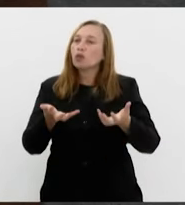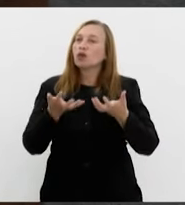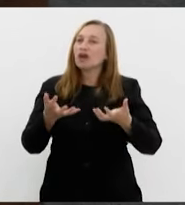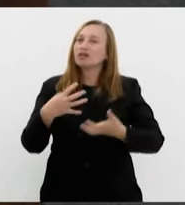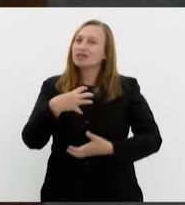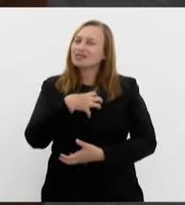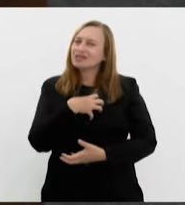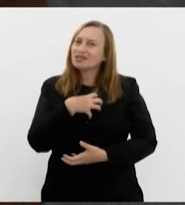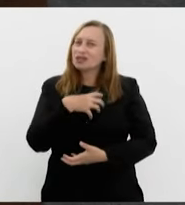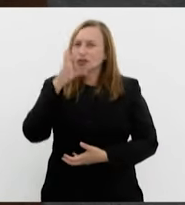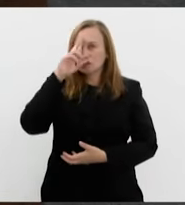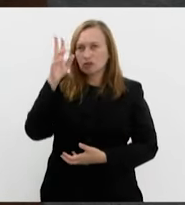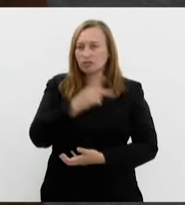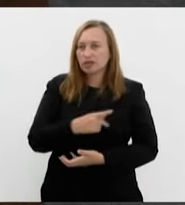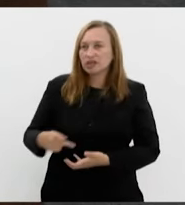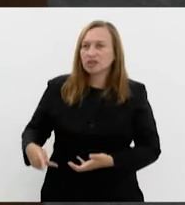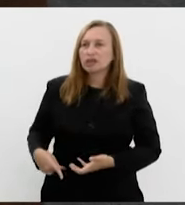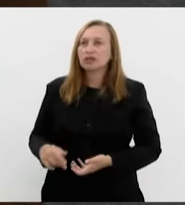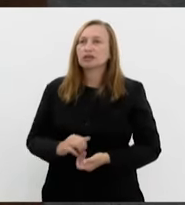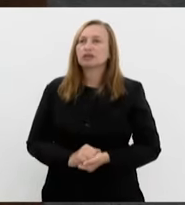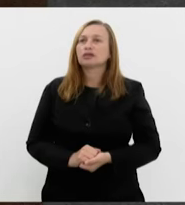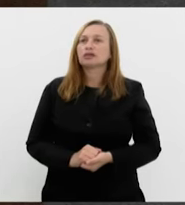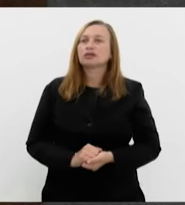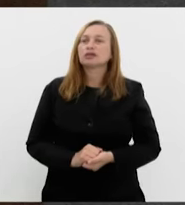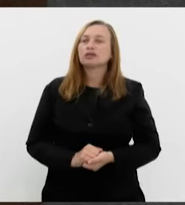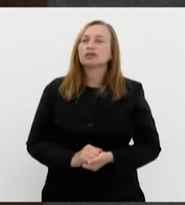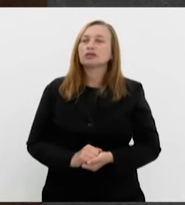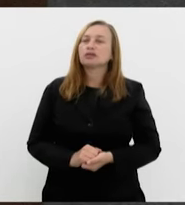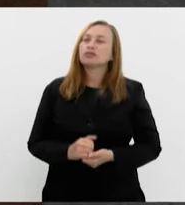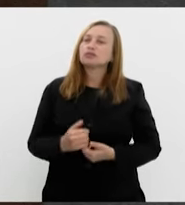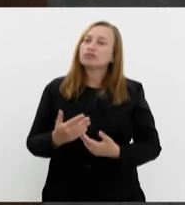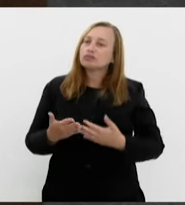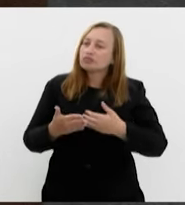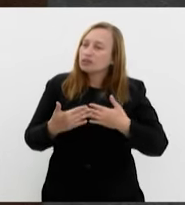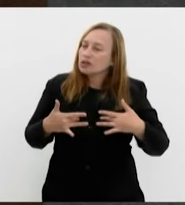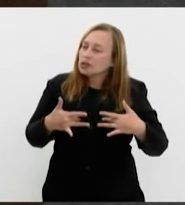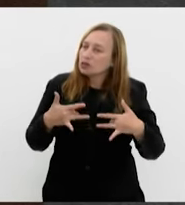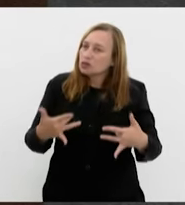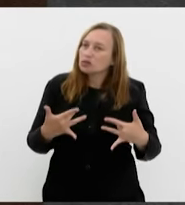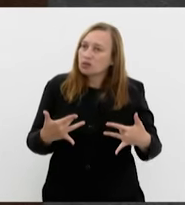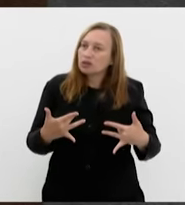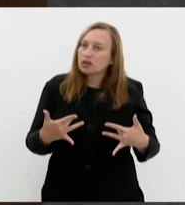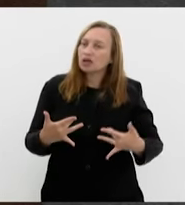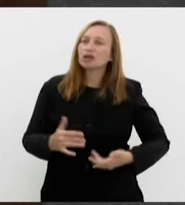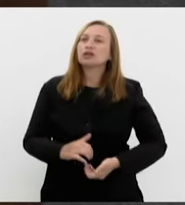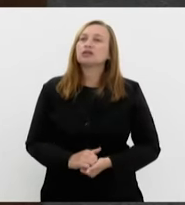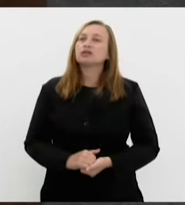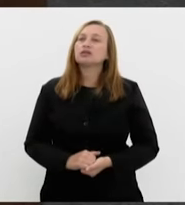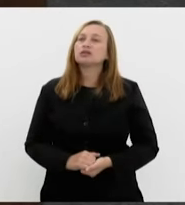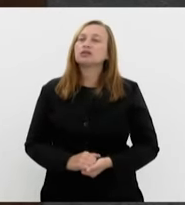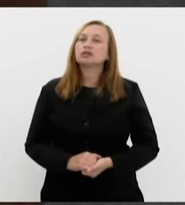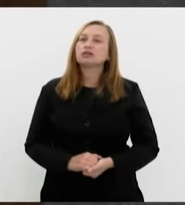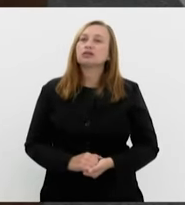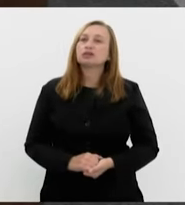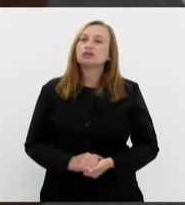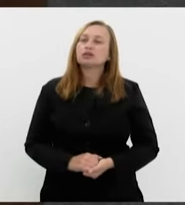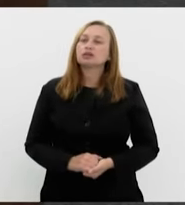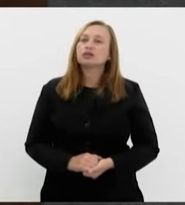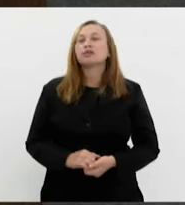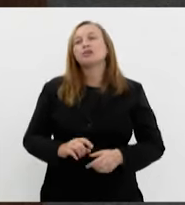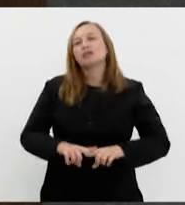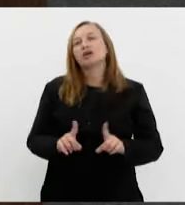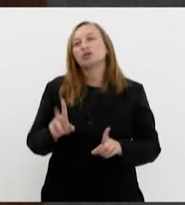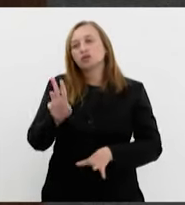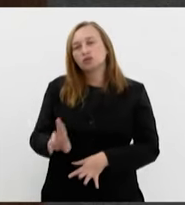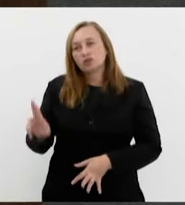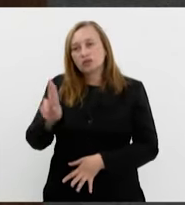sentido, senhora presidente, externar aqui meu apreço, meus votos de plena recuperação, mas utilizar